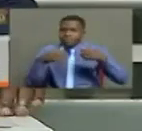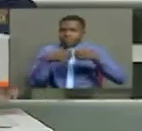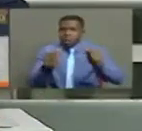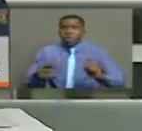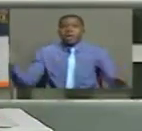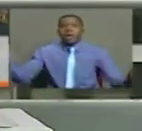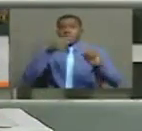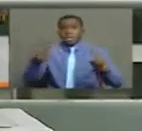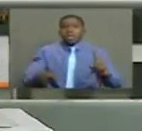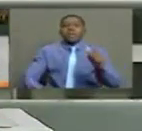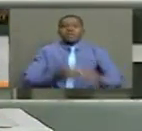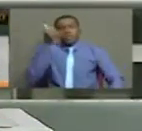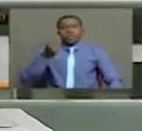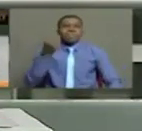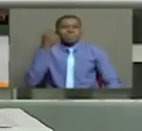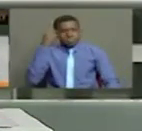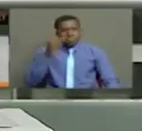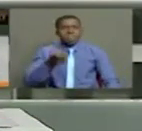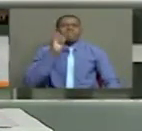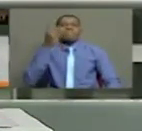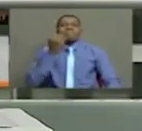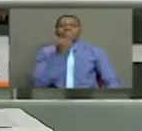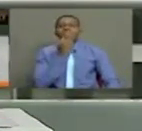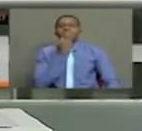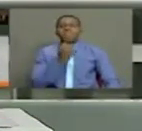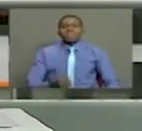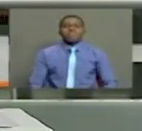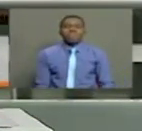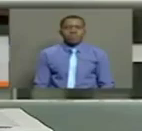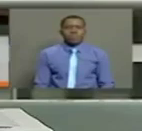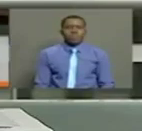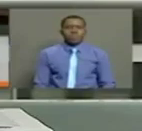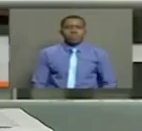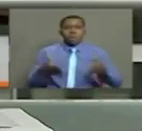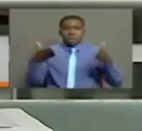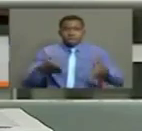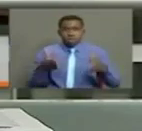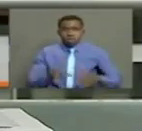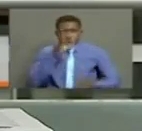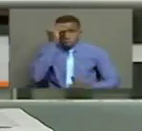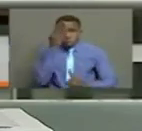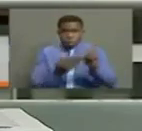do último implicado e o inspector-geral da administração